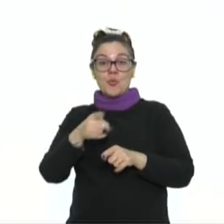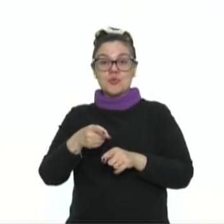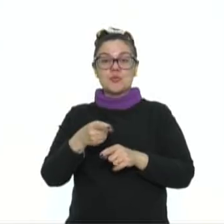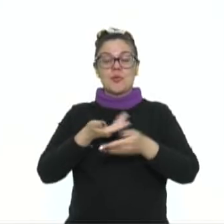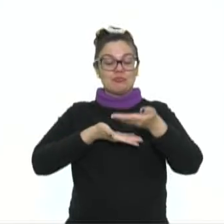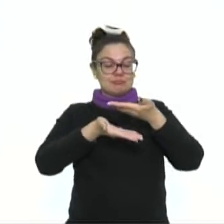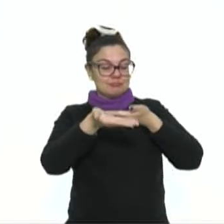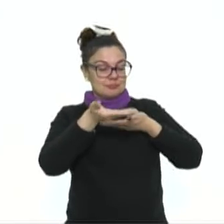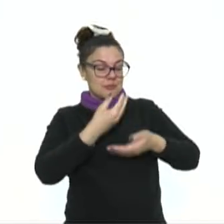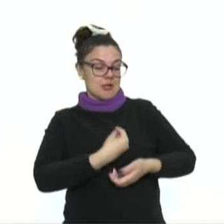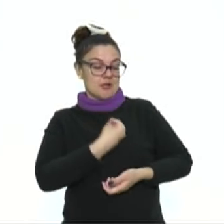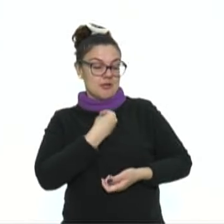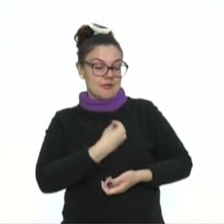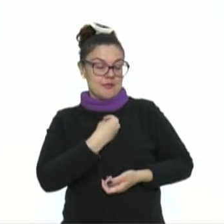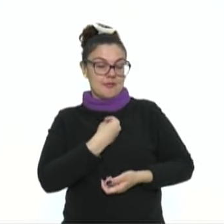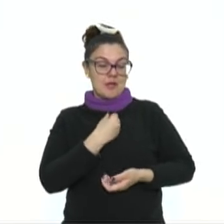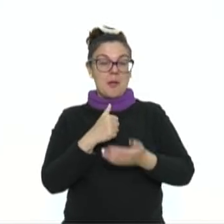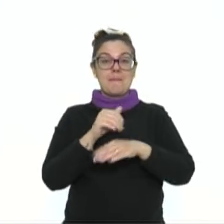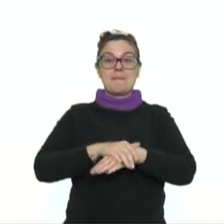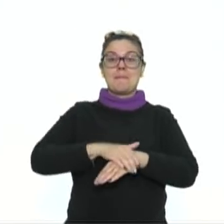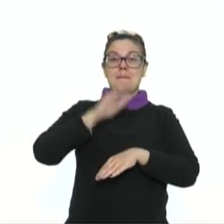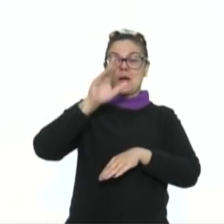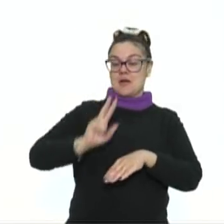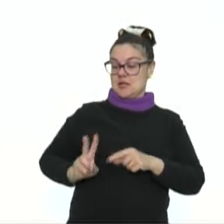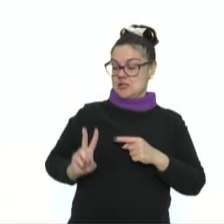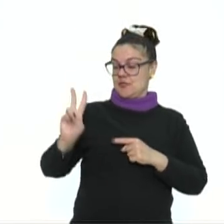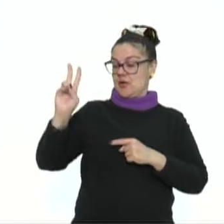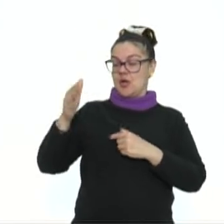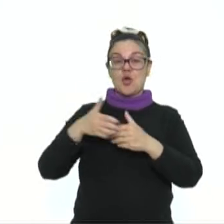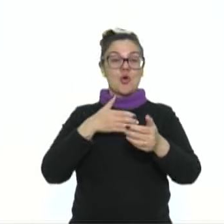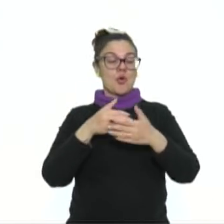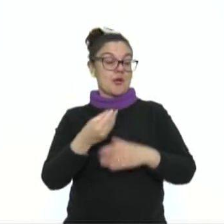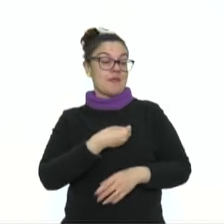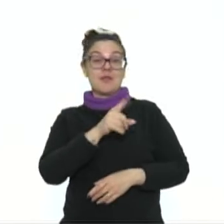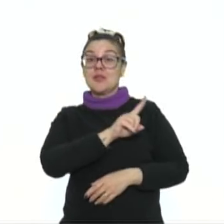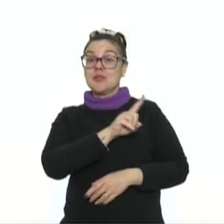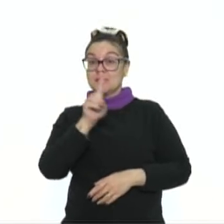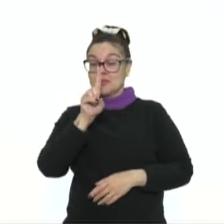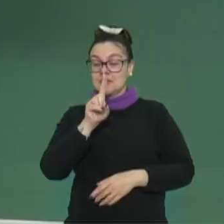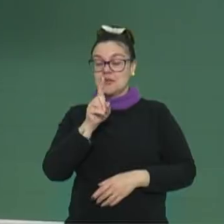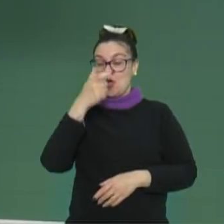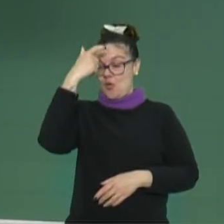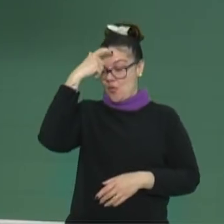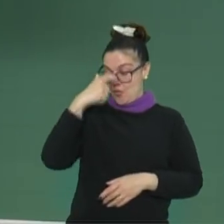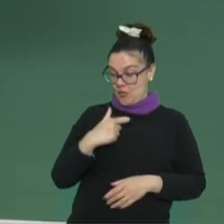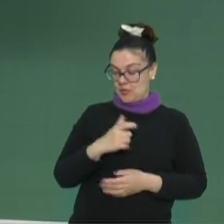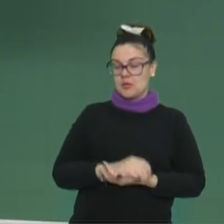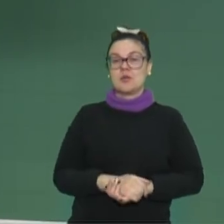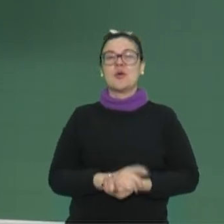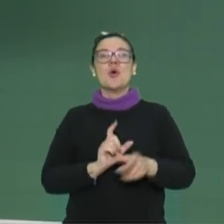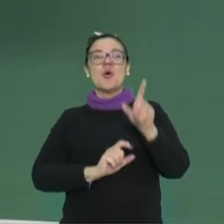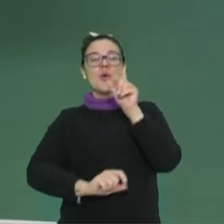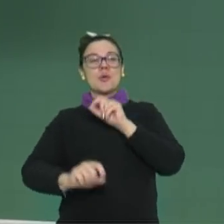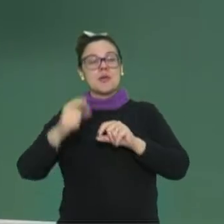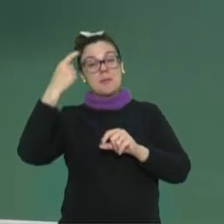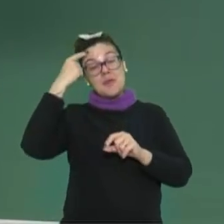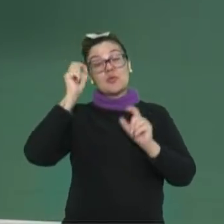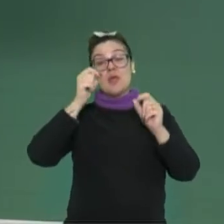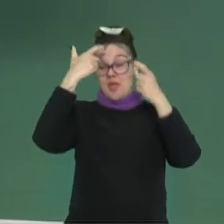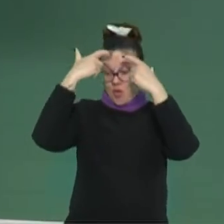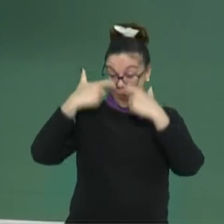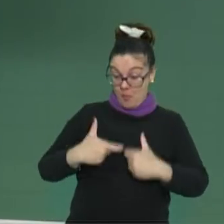a vida humana como se fosse mais valiosa que qualquer vida não humana. Isso caracteriza o antropocentrismo